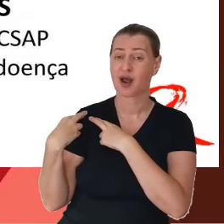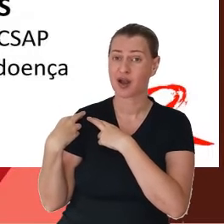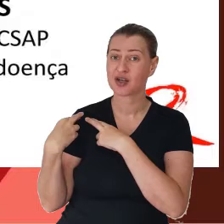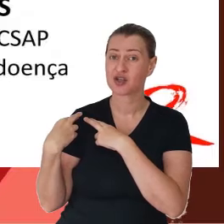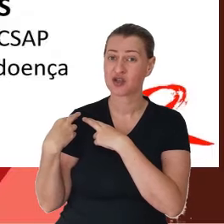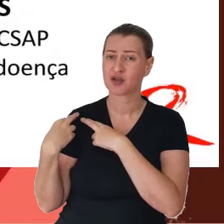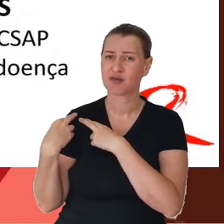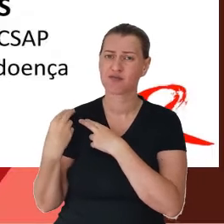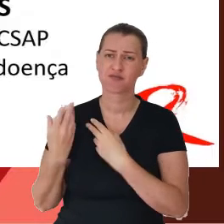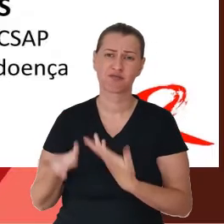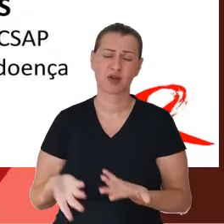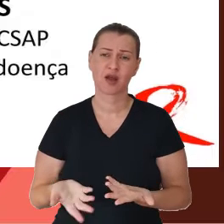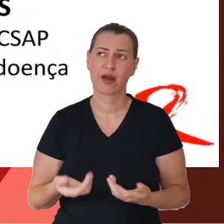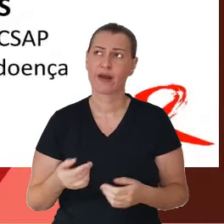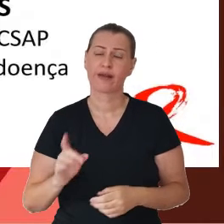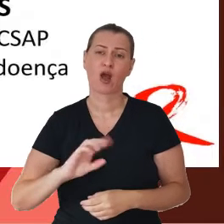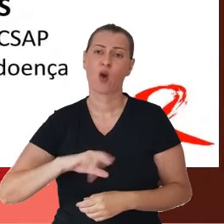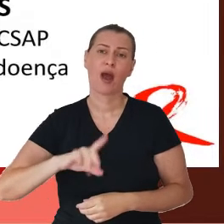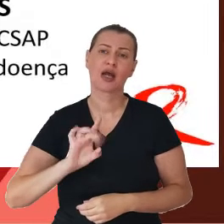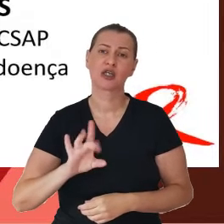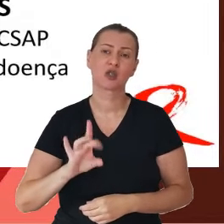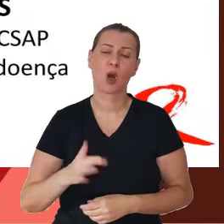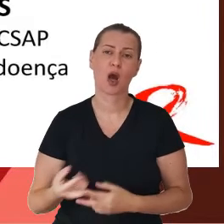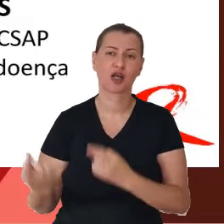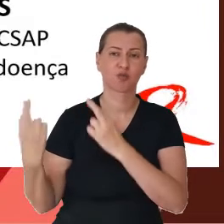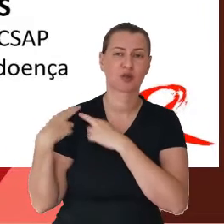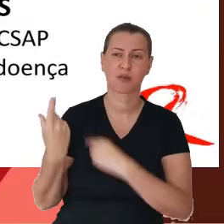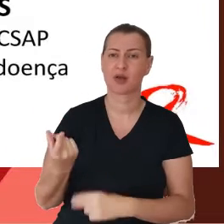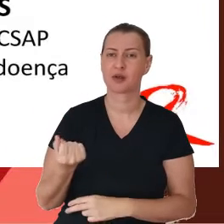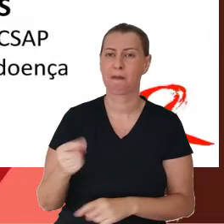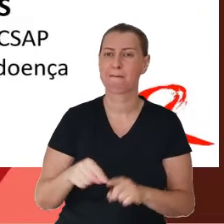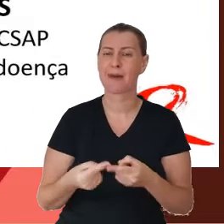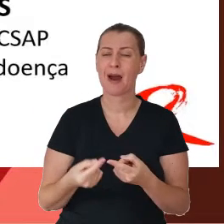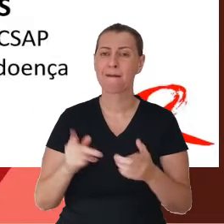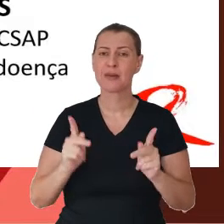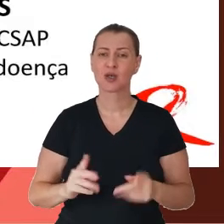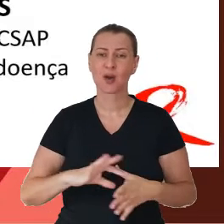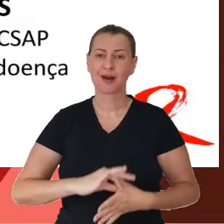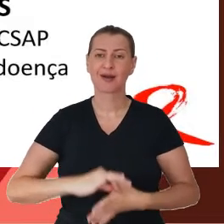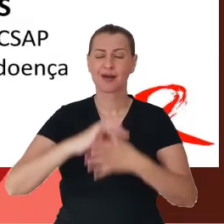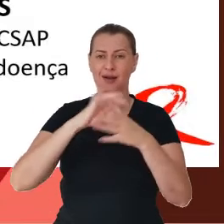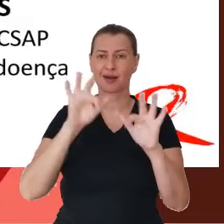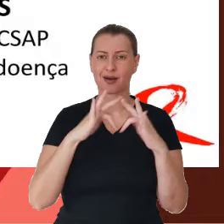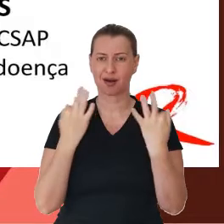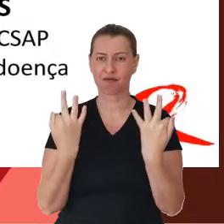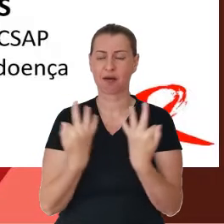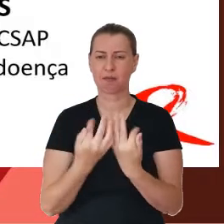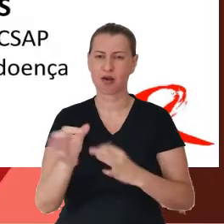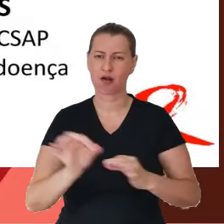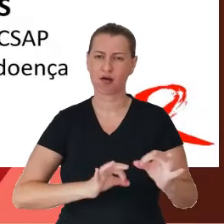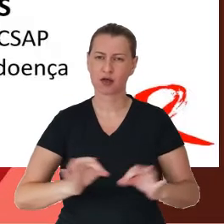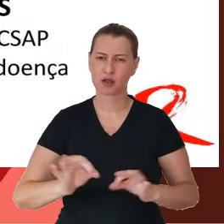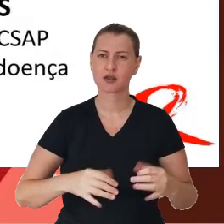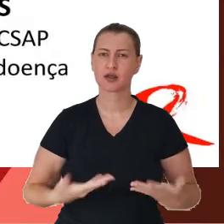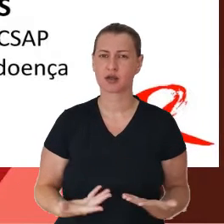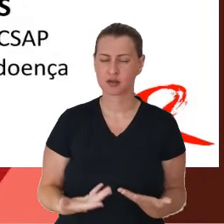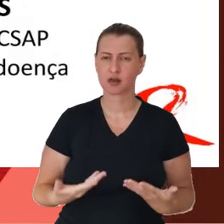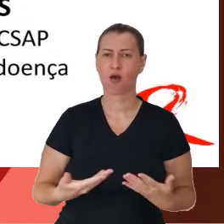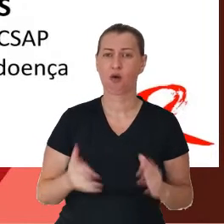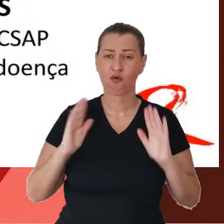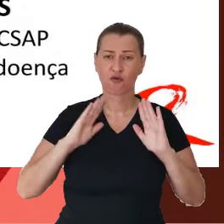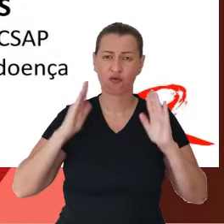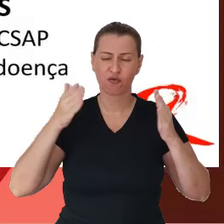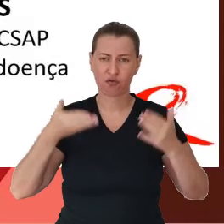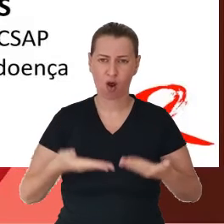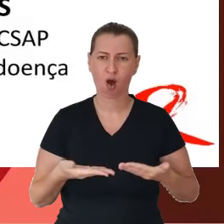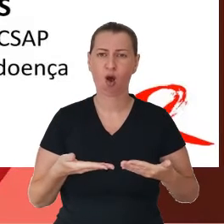só financeiro, né, os líderes da família, a pessoa que era responsável pela organização, pelo